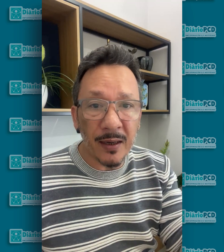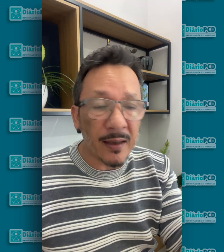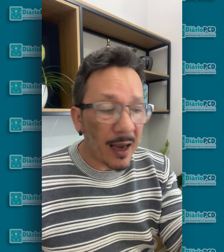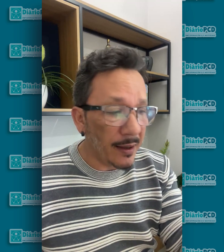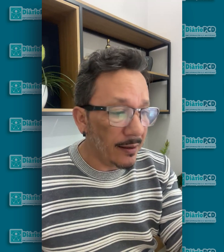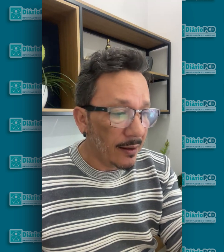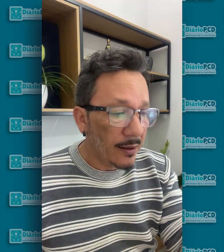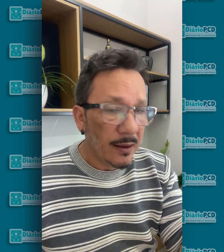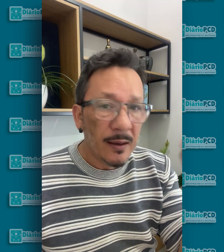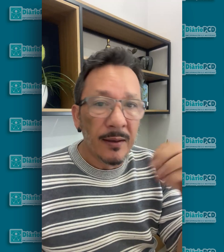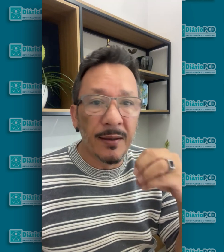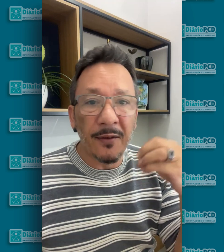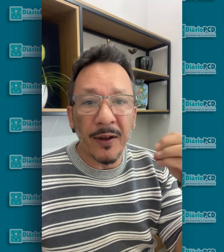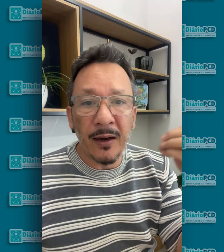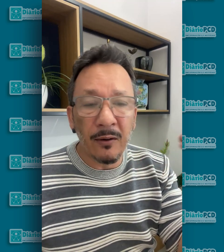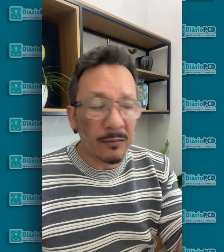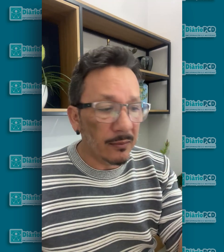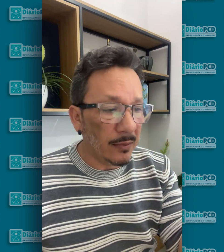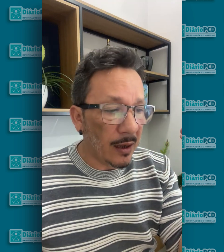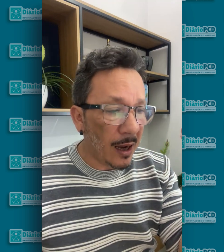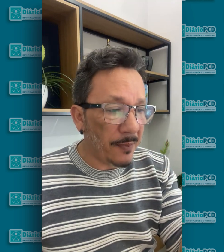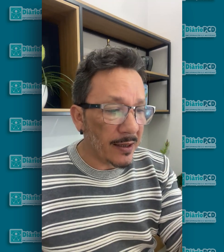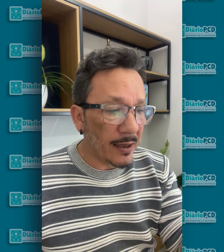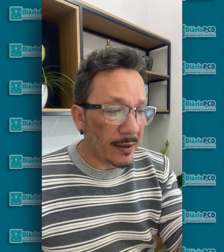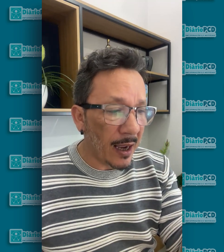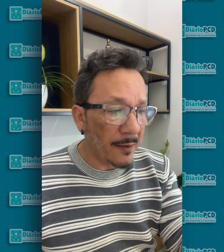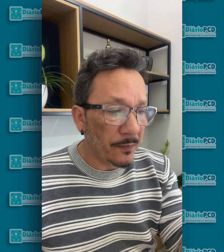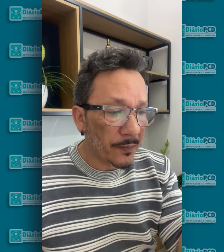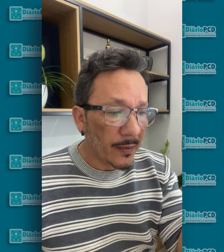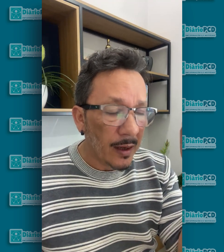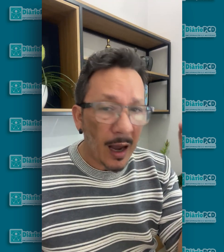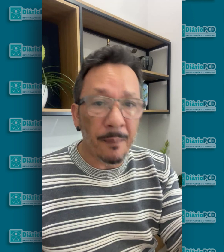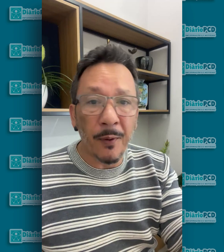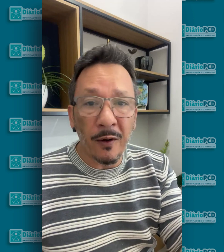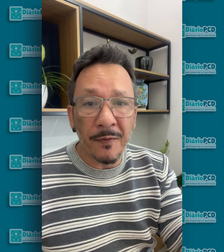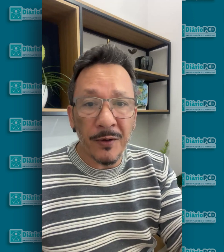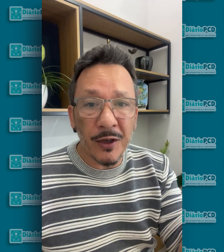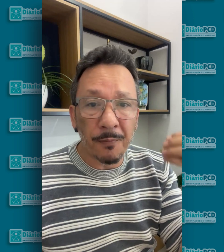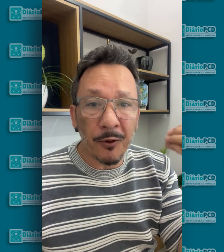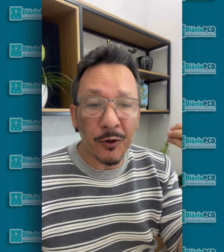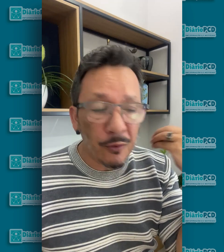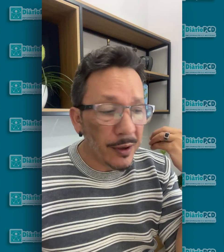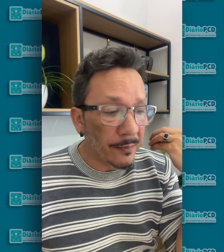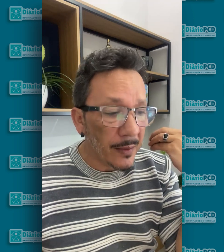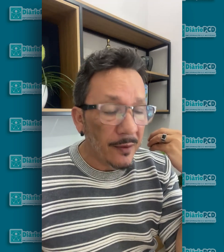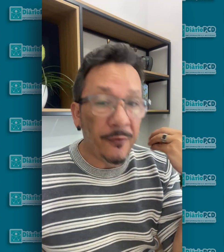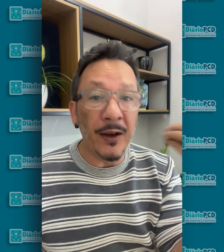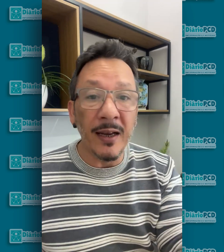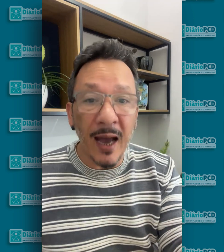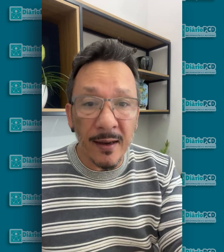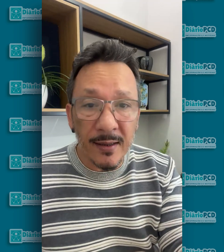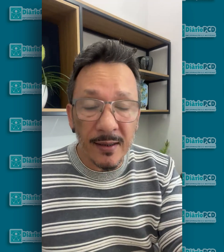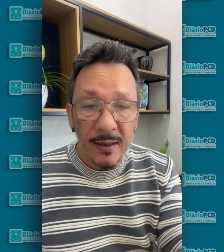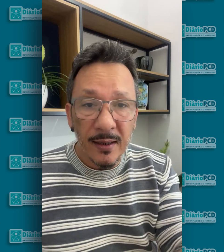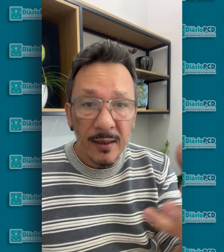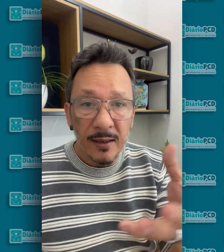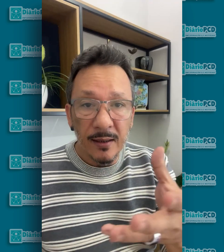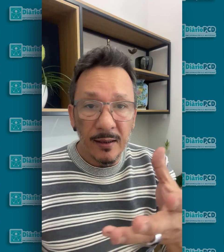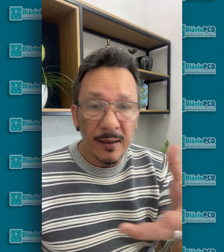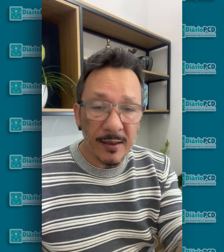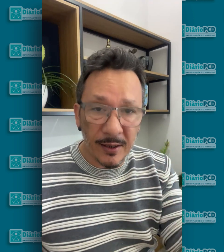para se habilitarem, deverão apresentar a prova de que possuem